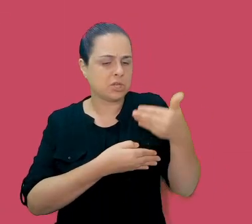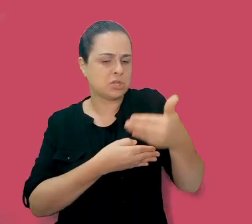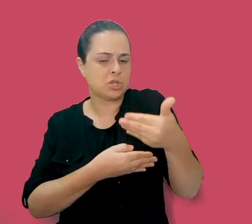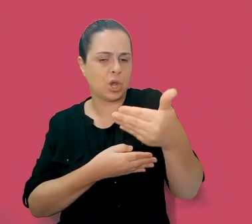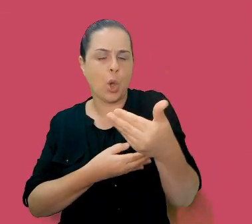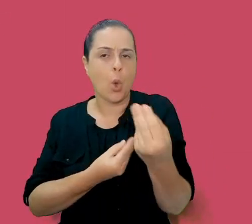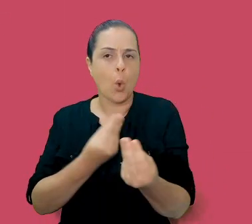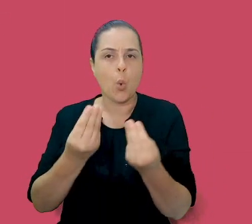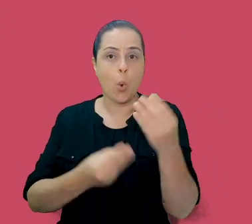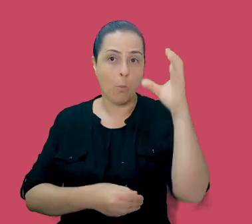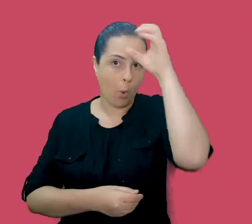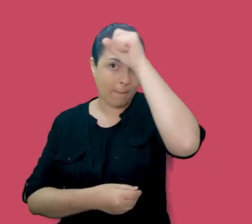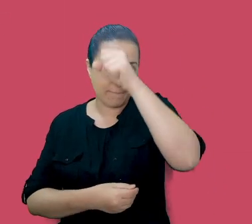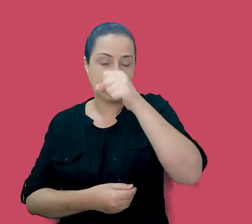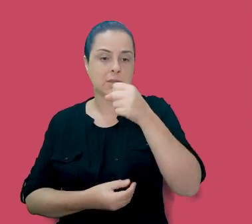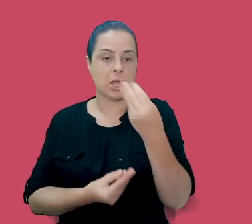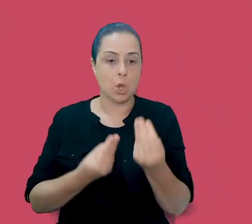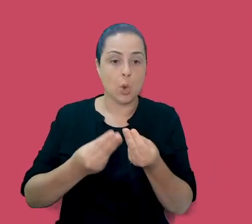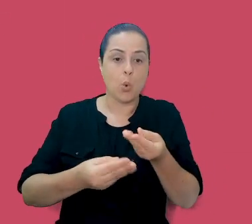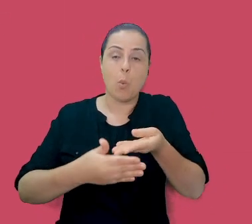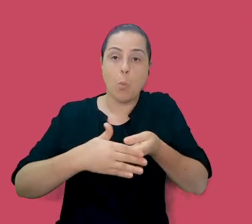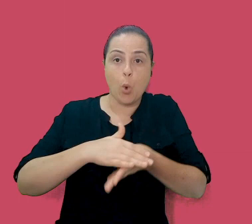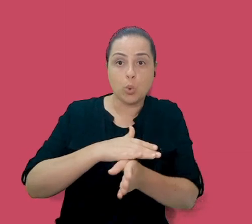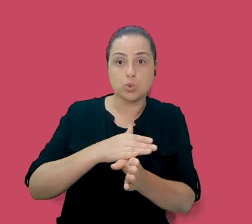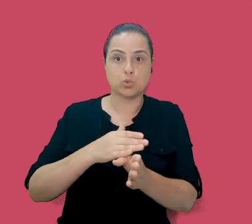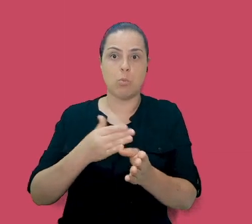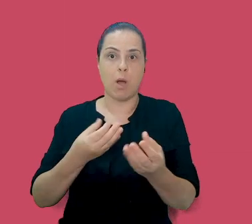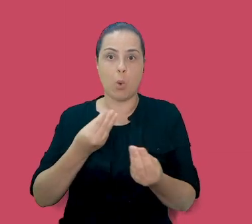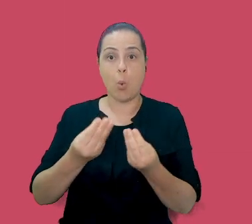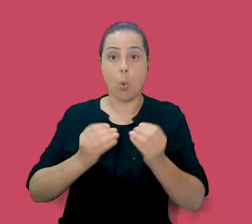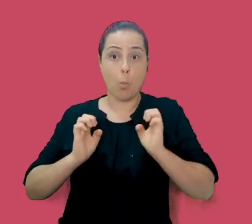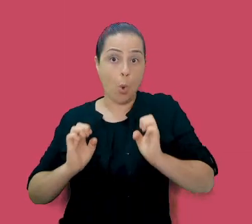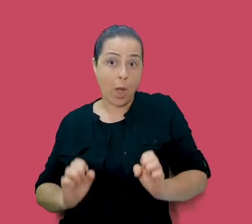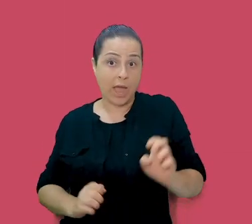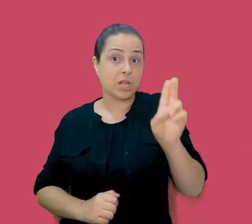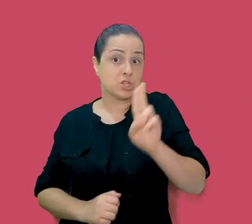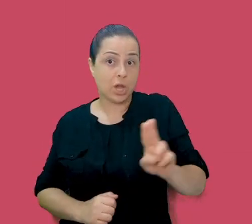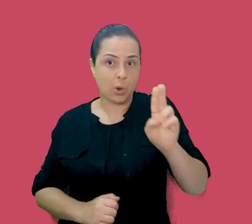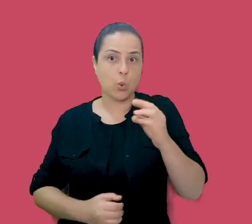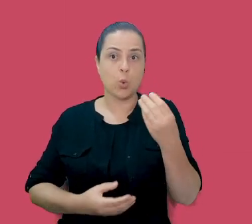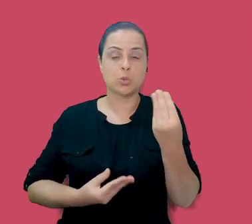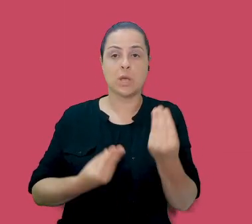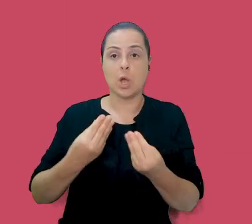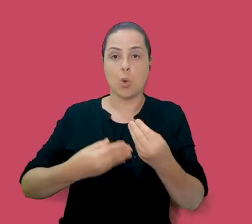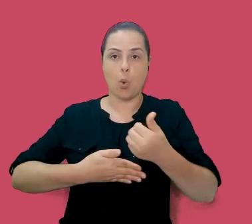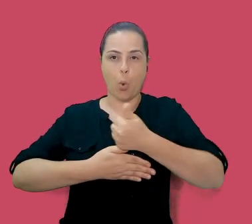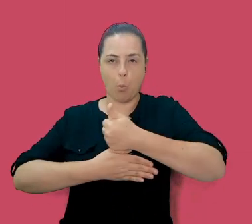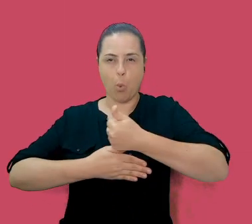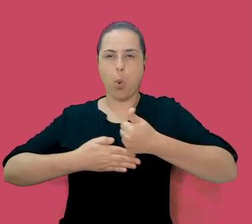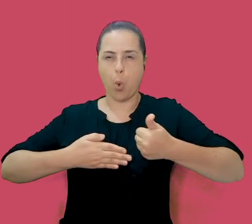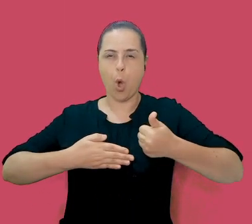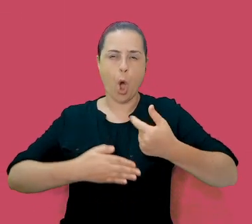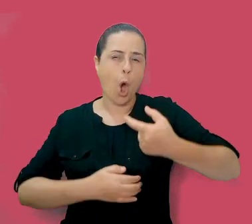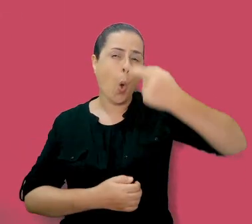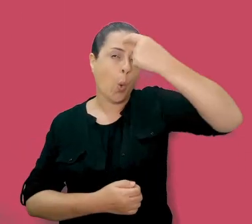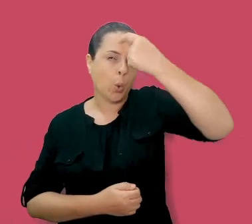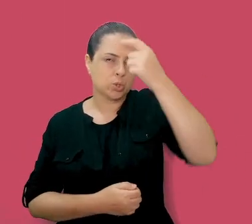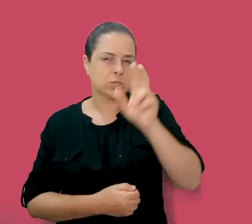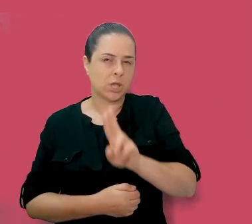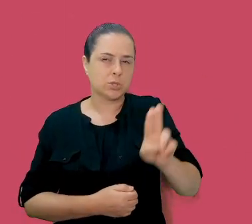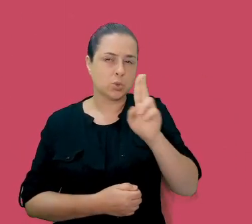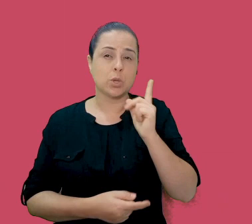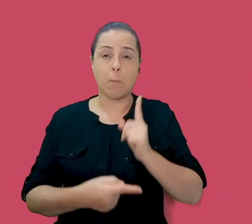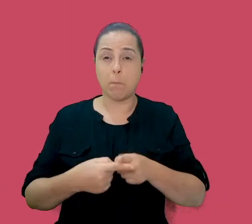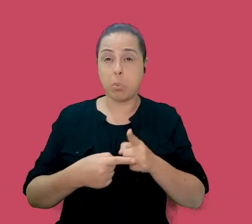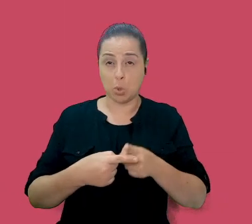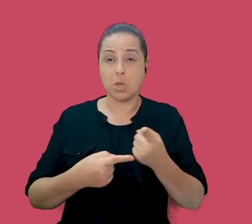permeia muito as questões de ética e moral, de como você usa a ferramenta, né? Então, assim, tem muitas coisas bacanas que a ferramenta pode